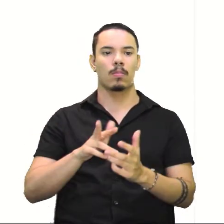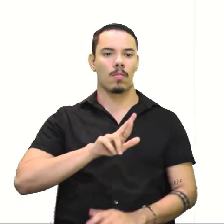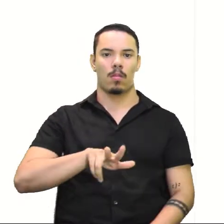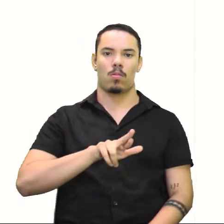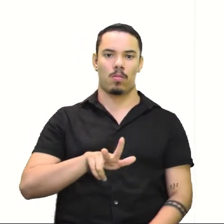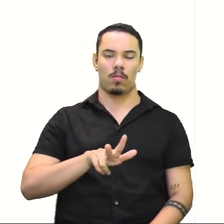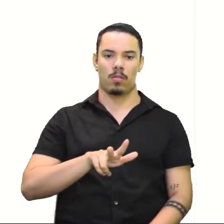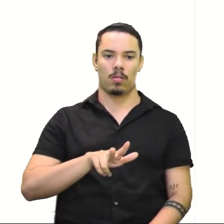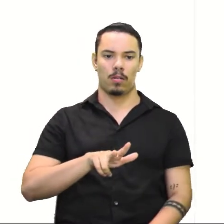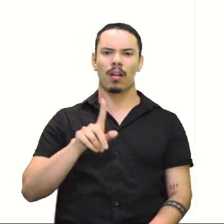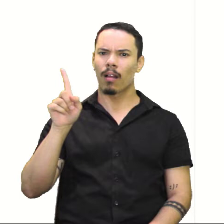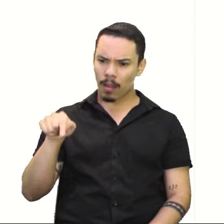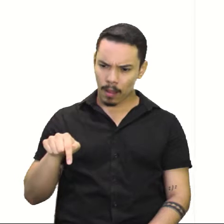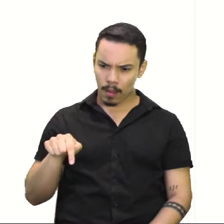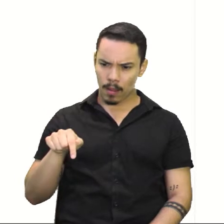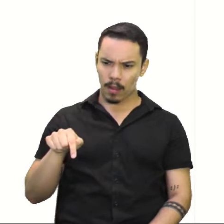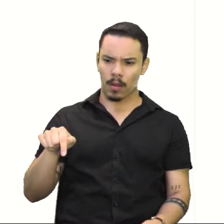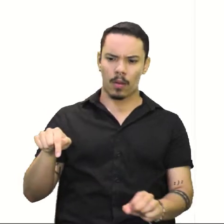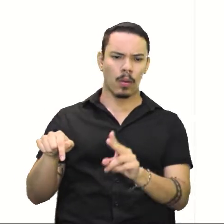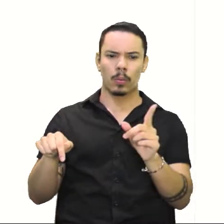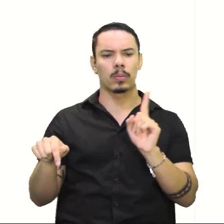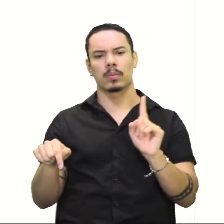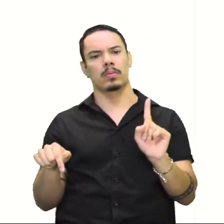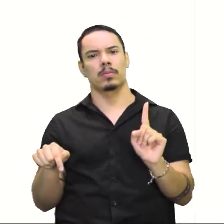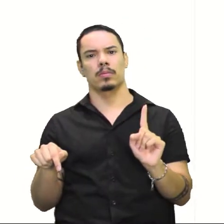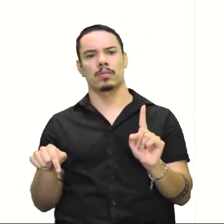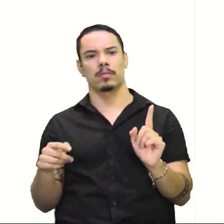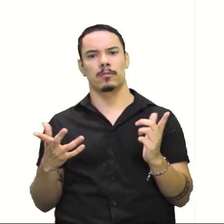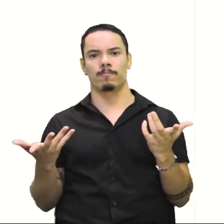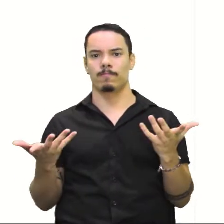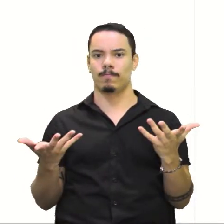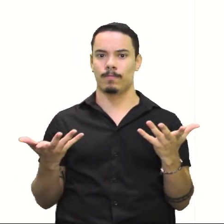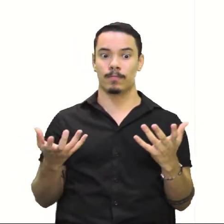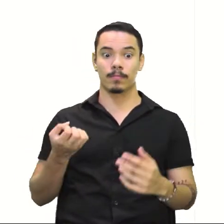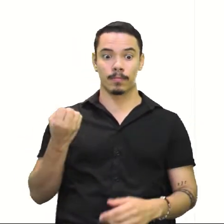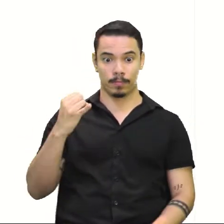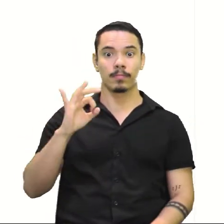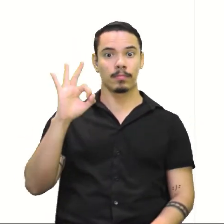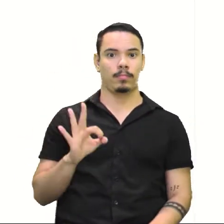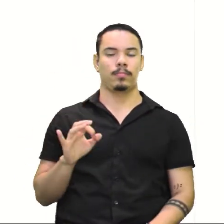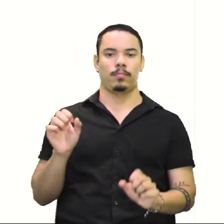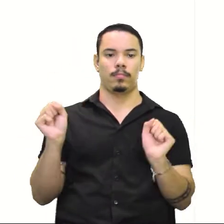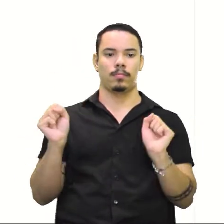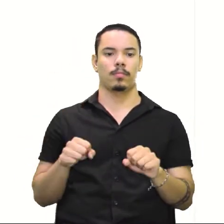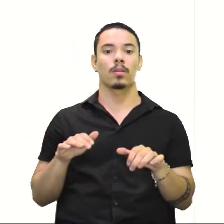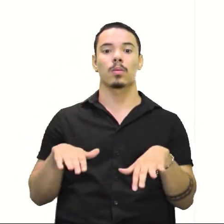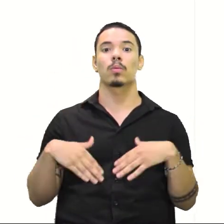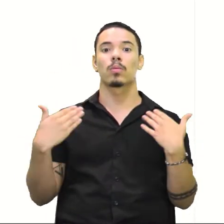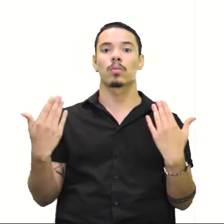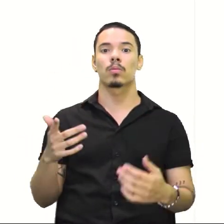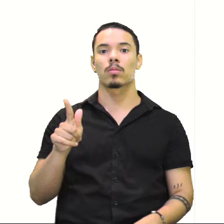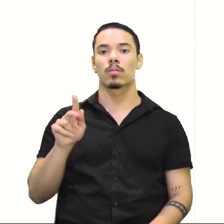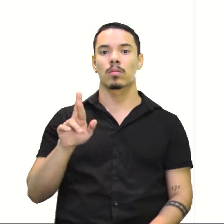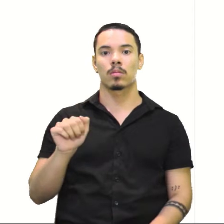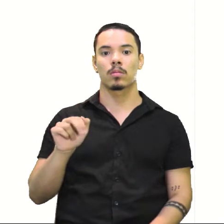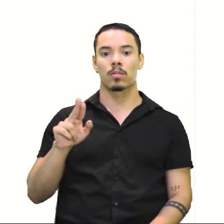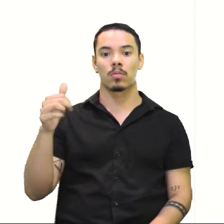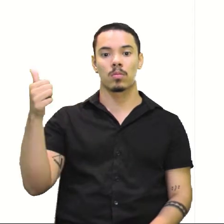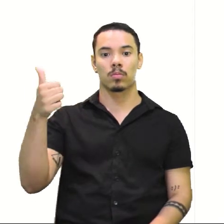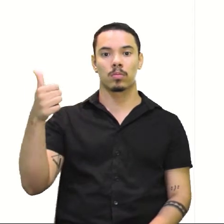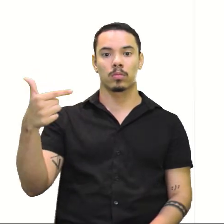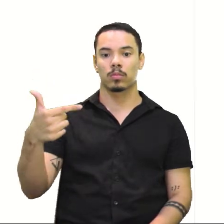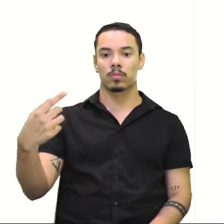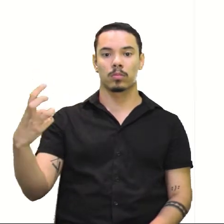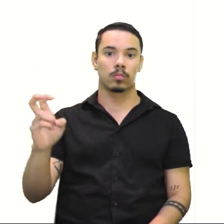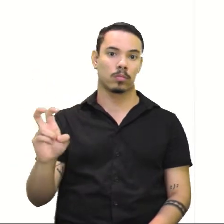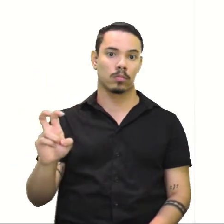não é? É considerado um polinômio? Beleza. Se é, qual é o grau dele? Se não é, você já marca